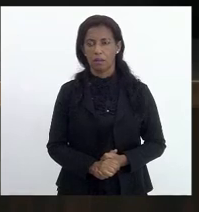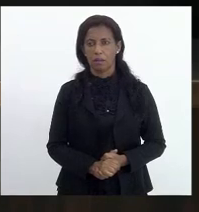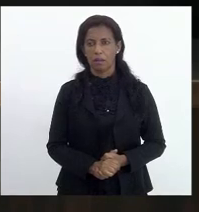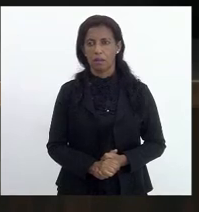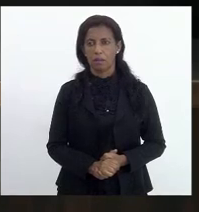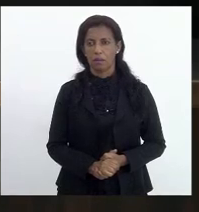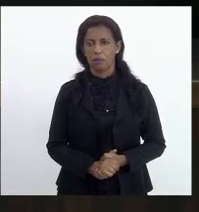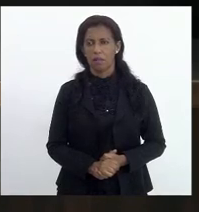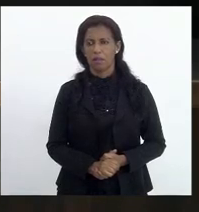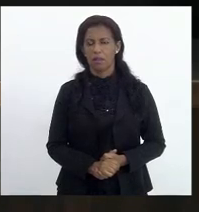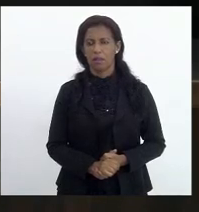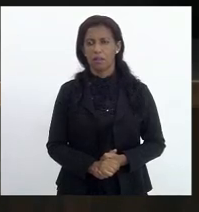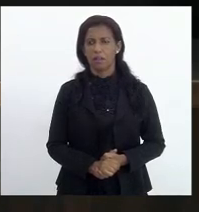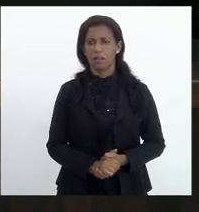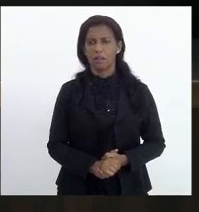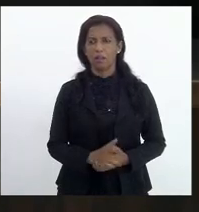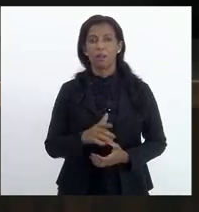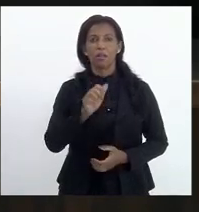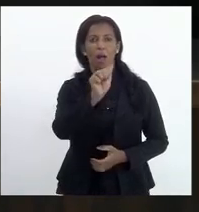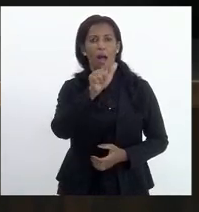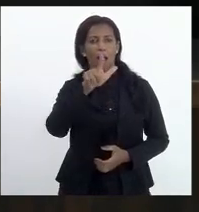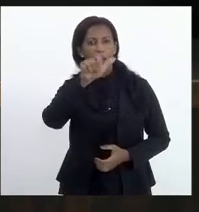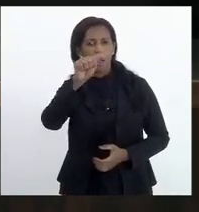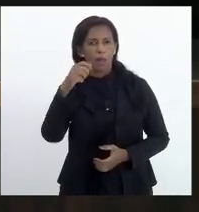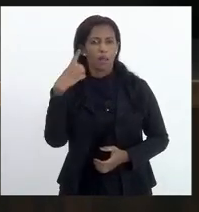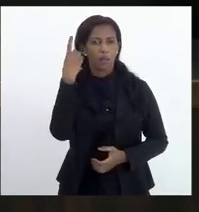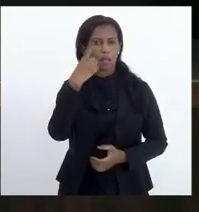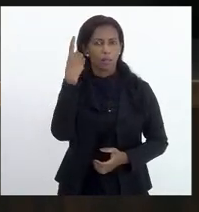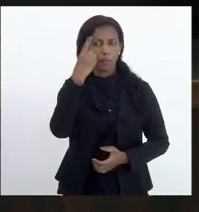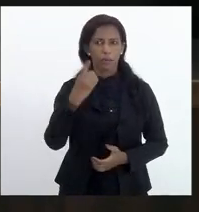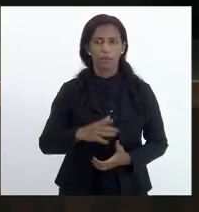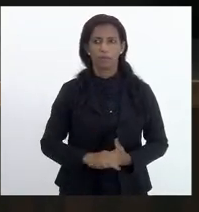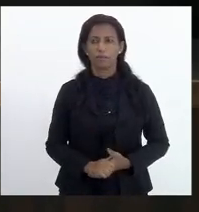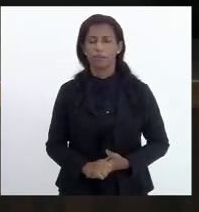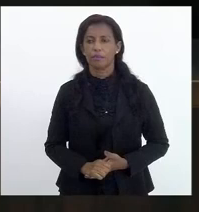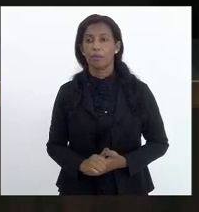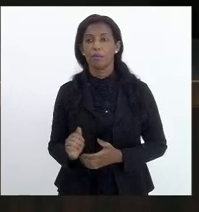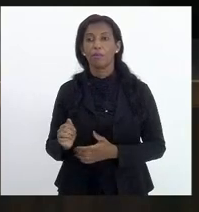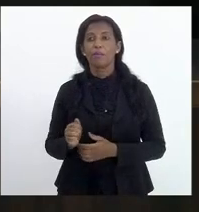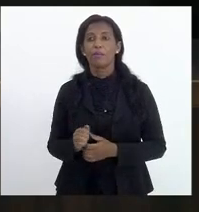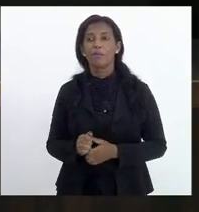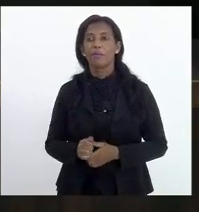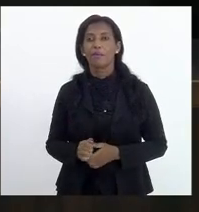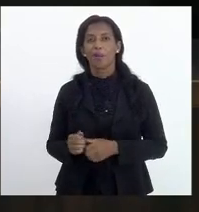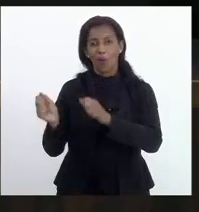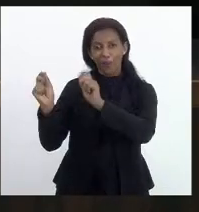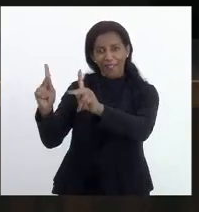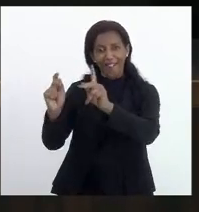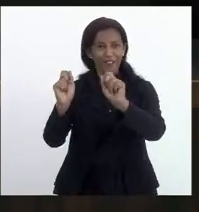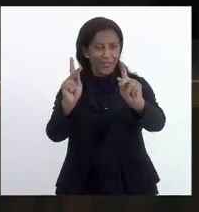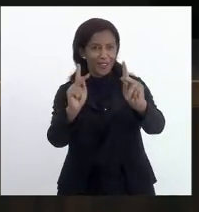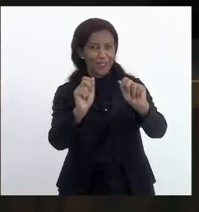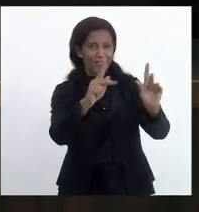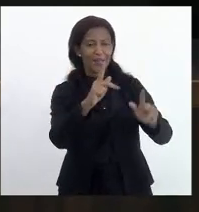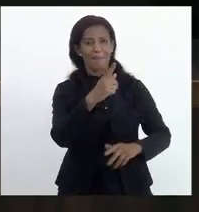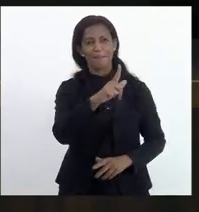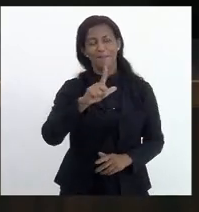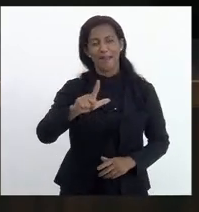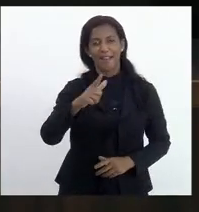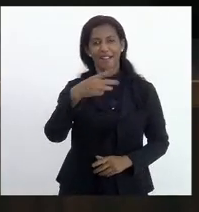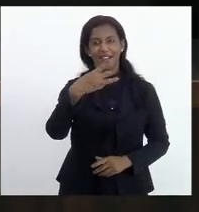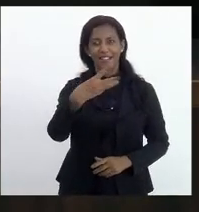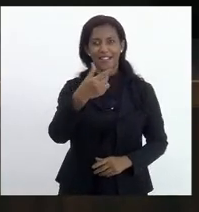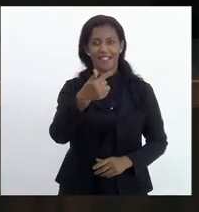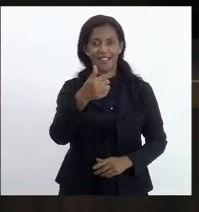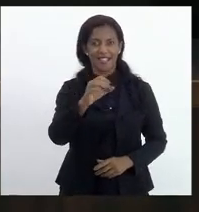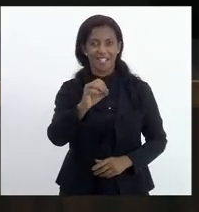Deputado Rosenberg, contrário. Deputada Alana. Ok. Ok. Turma do ok. Projeto de lei